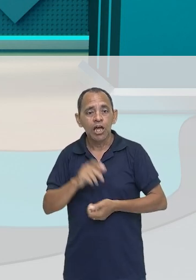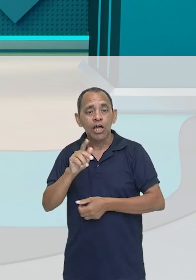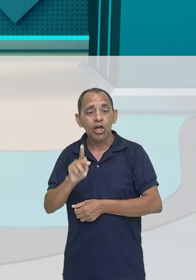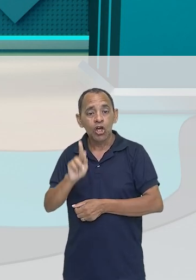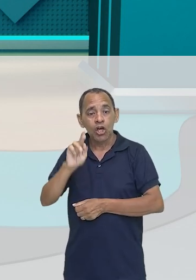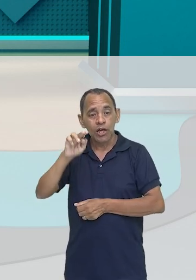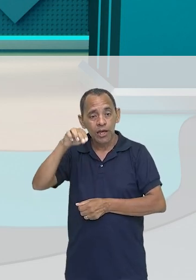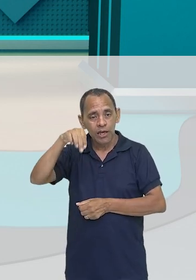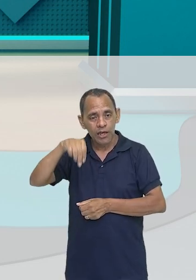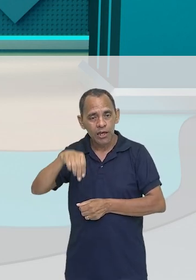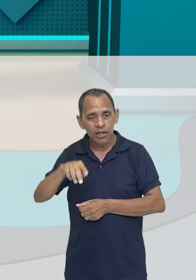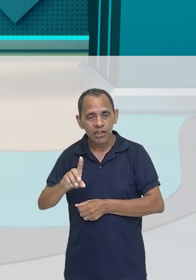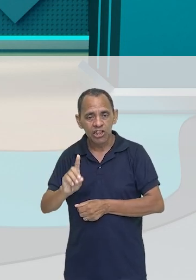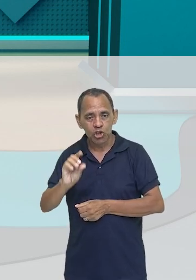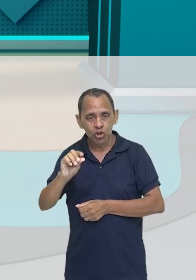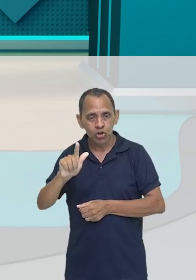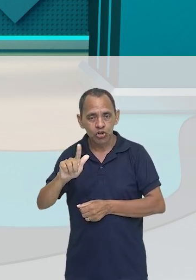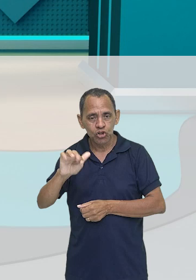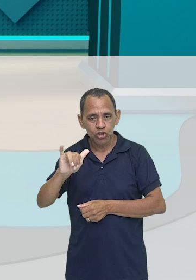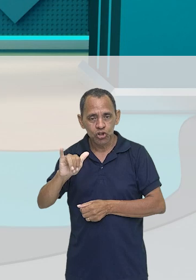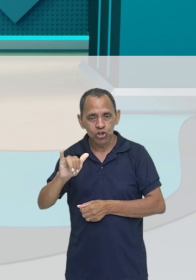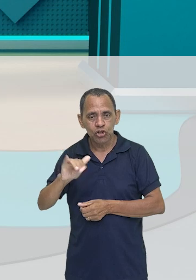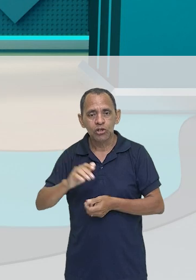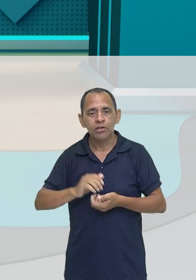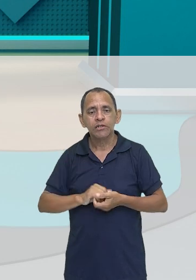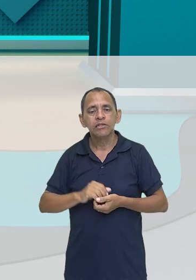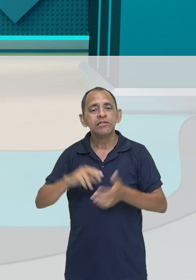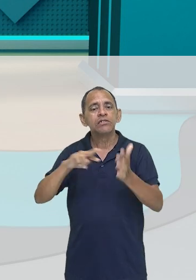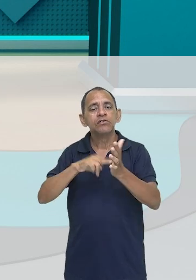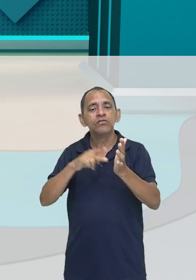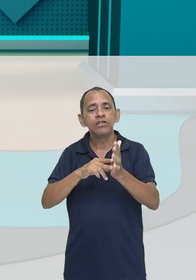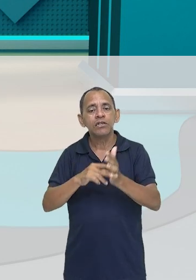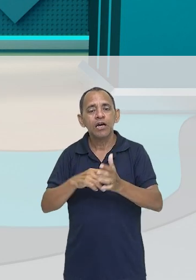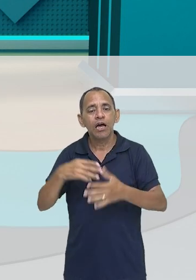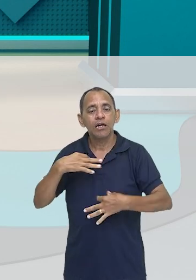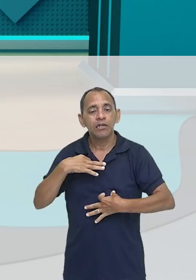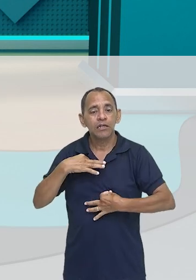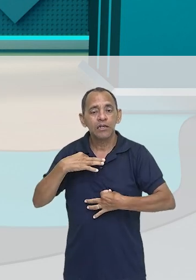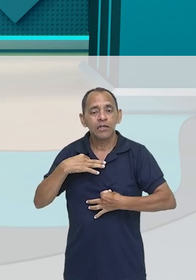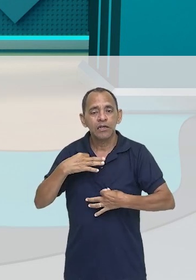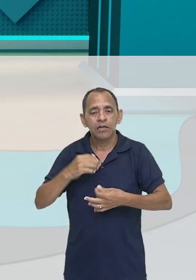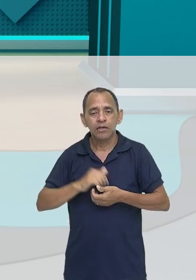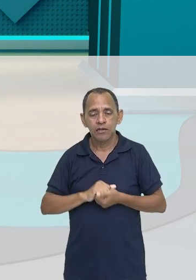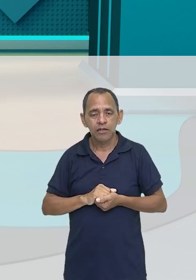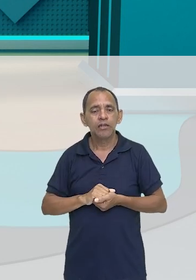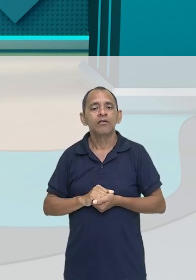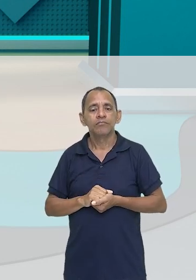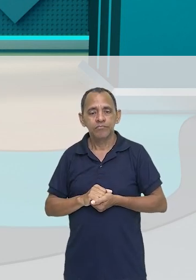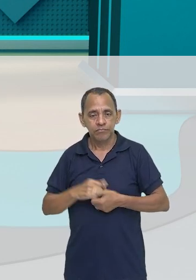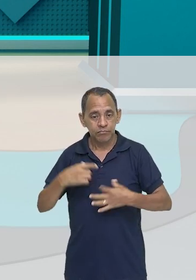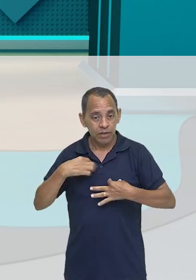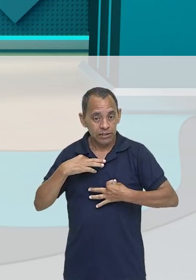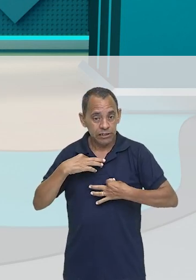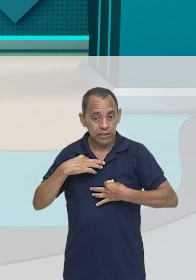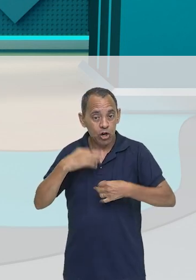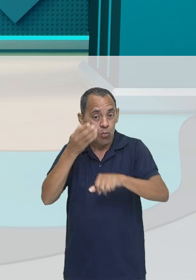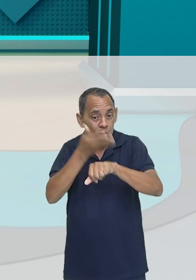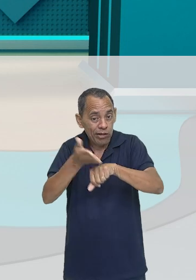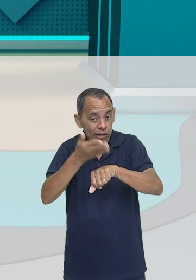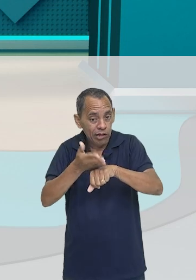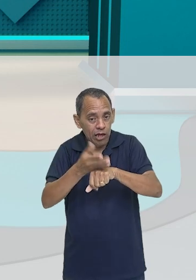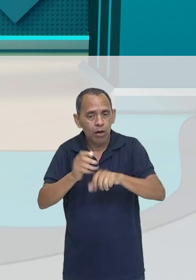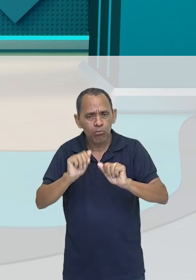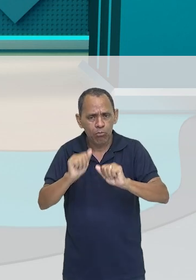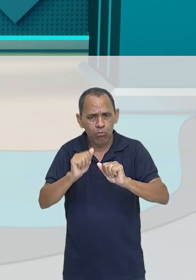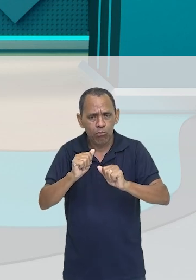Kendogi ou Keikogi, tá? Que significa o quê? Vestimenta para treino. Ela pode ser de